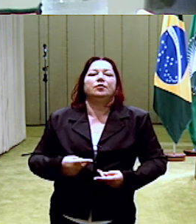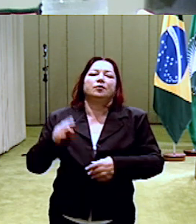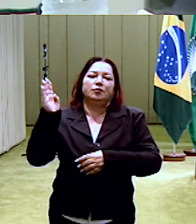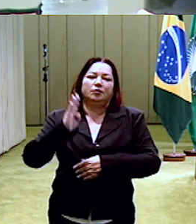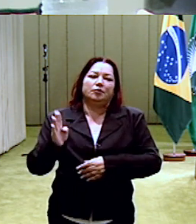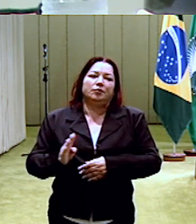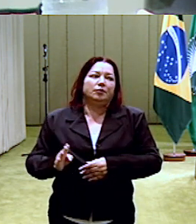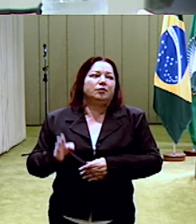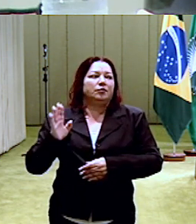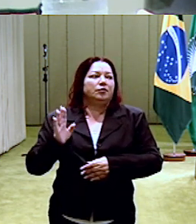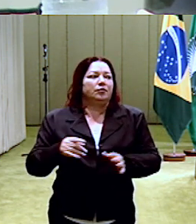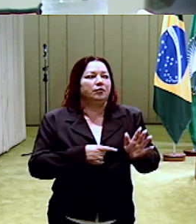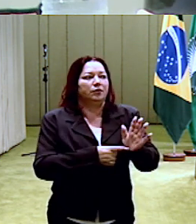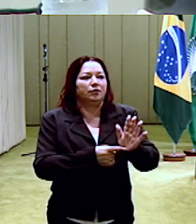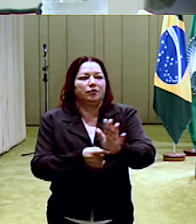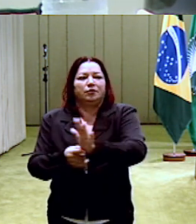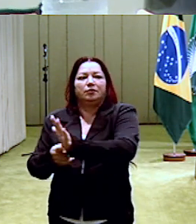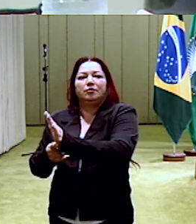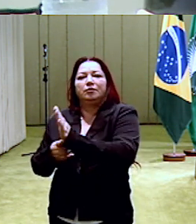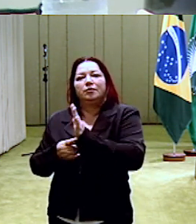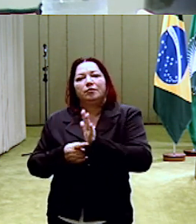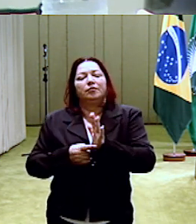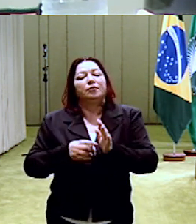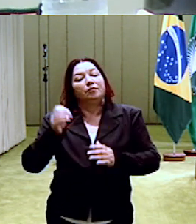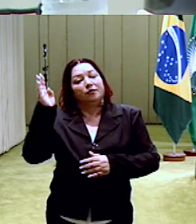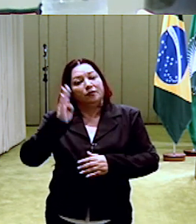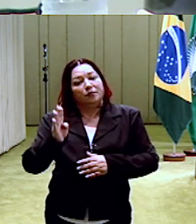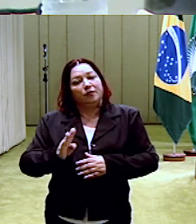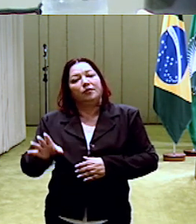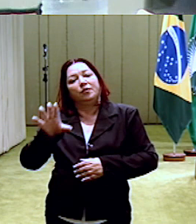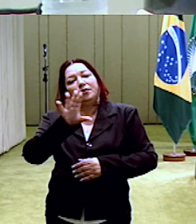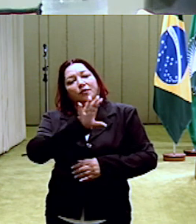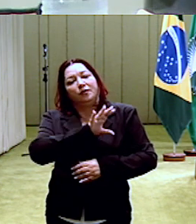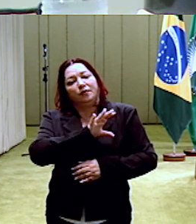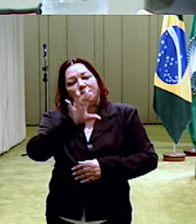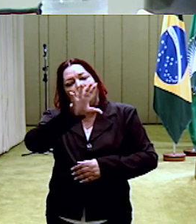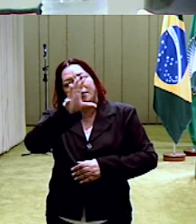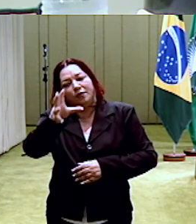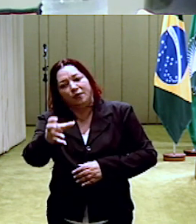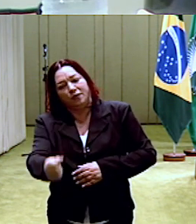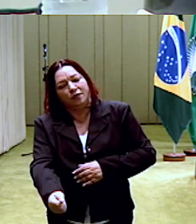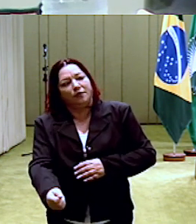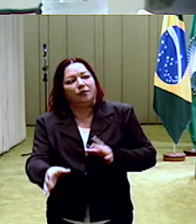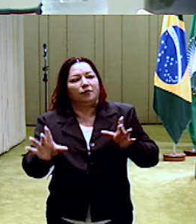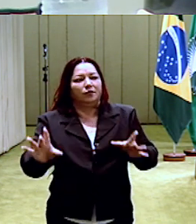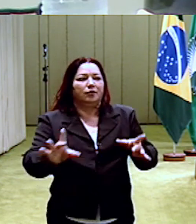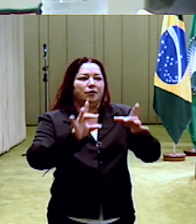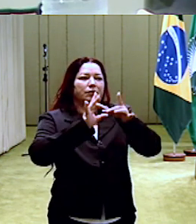Como já vem sendo retratado ao longo do evento, Brasil e África compartilham de uma longa história